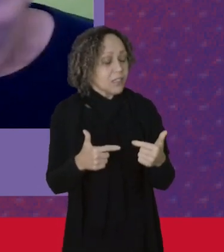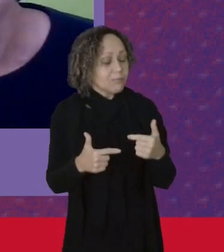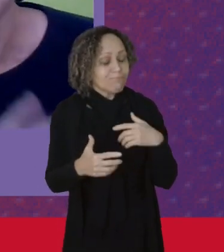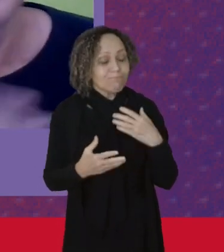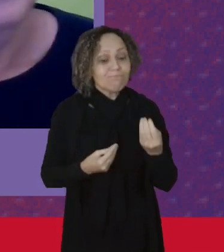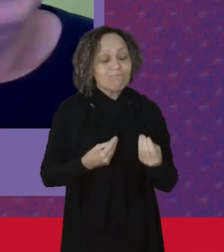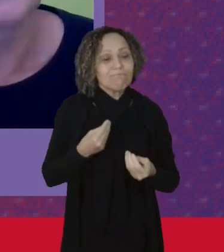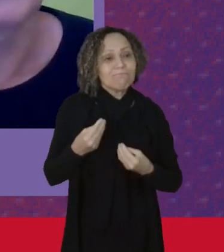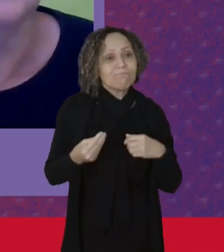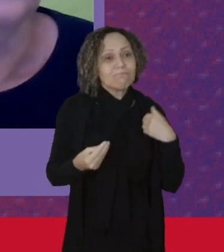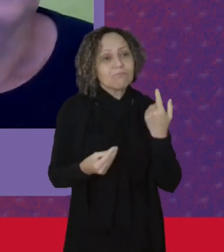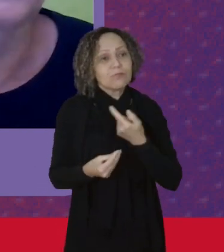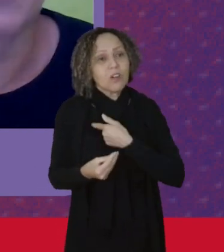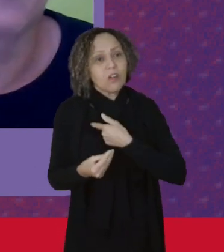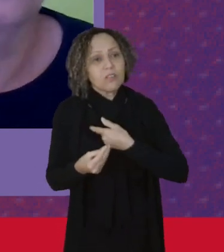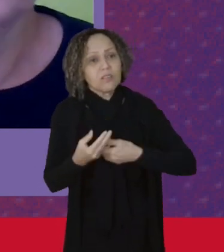desenvolvimento